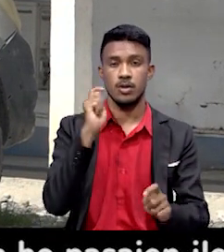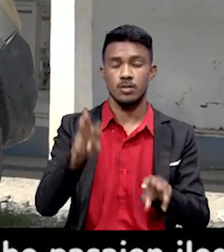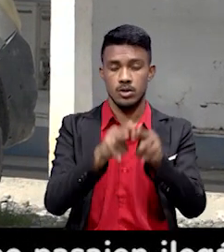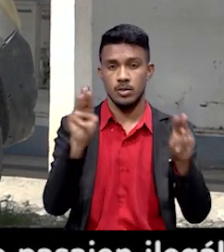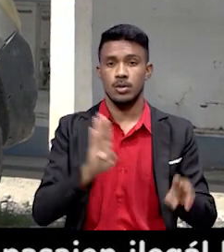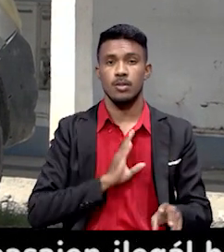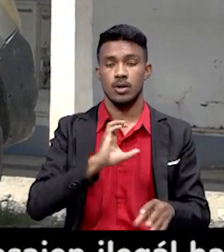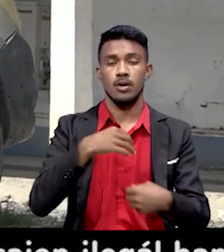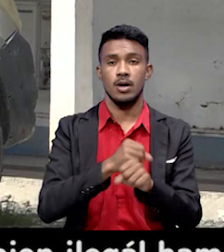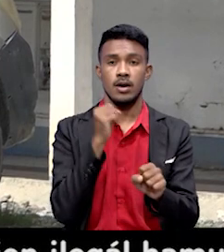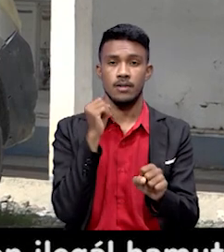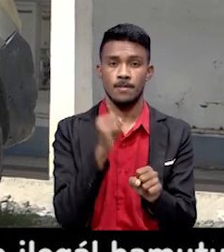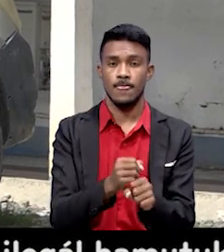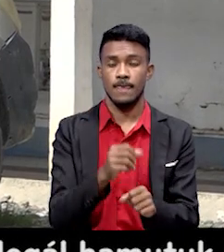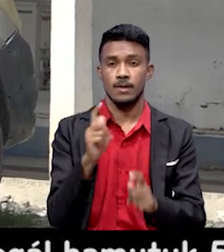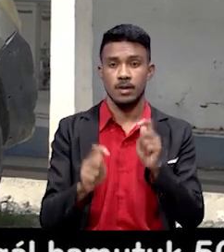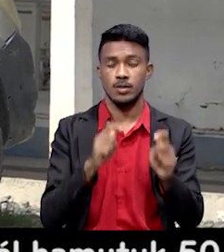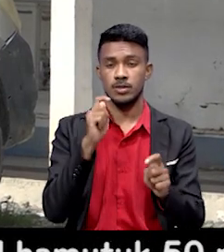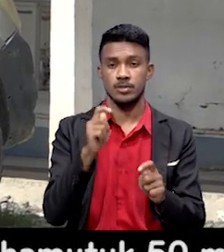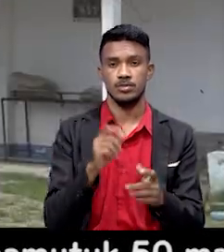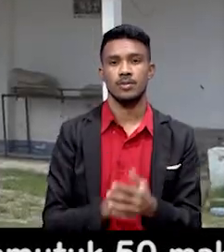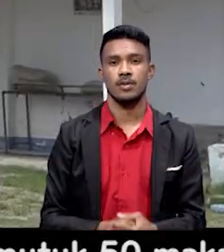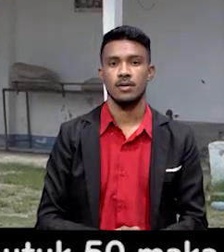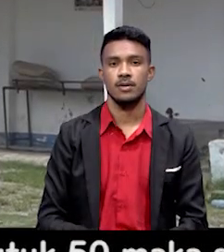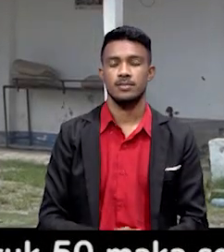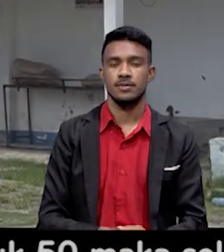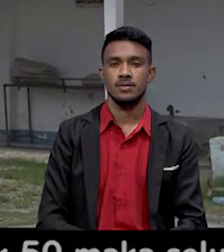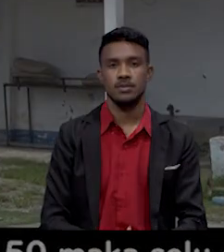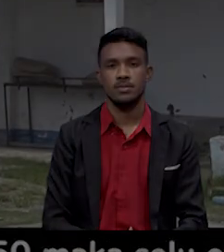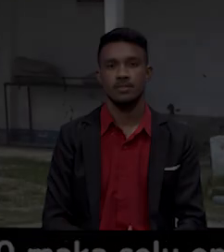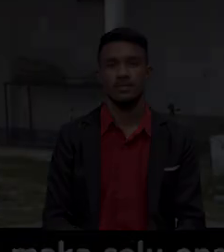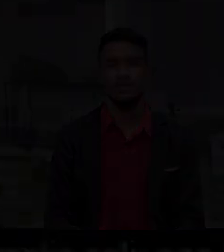onde aplica medida kuasa prisão preventiva. Napoleão Xavier, Dilma Sujeti, GMN.